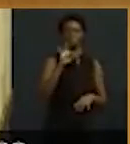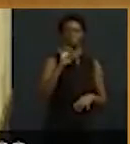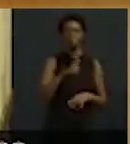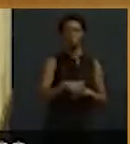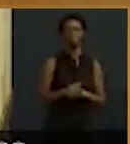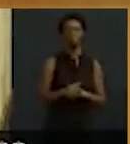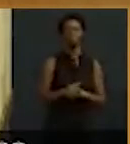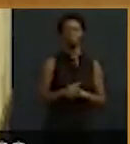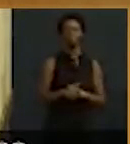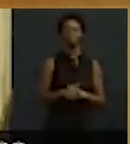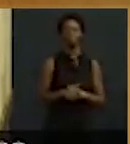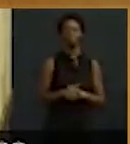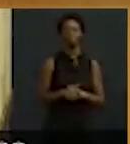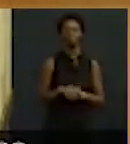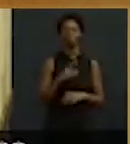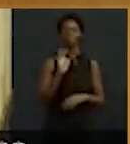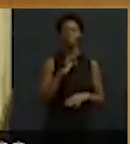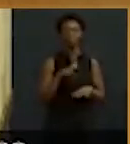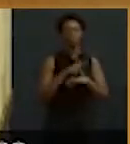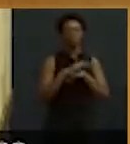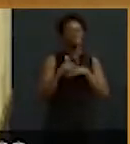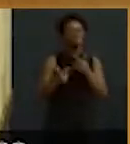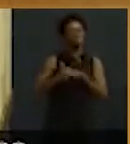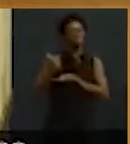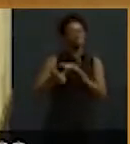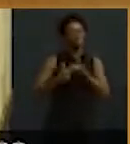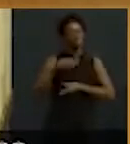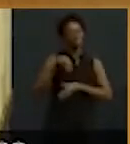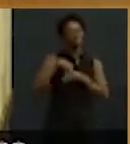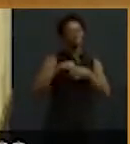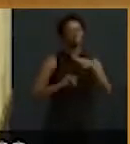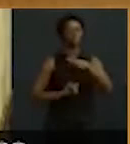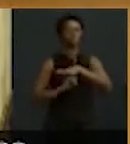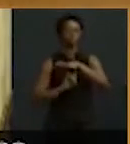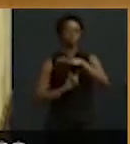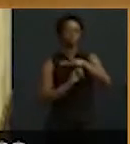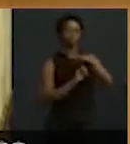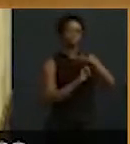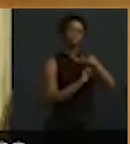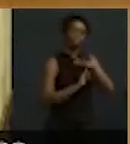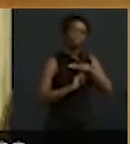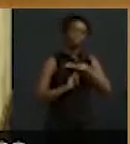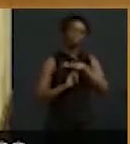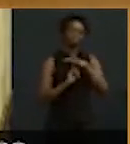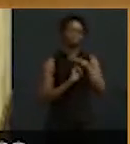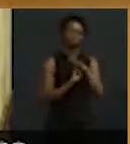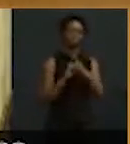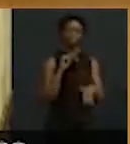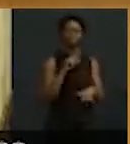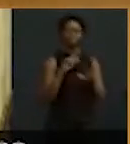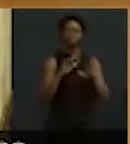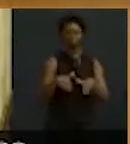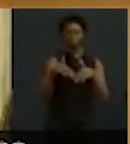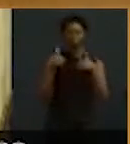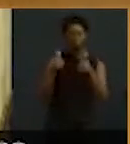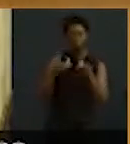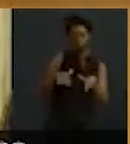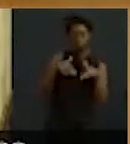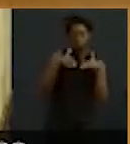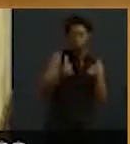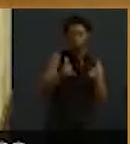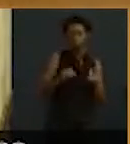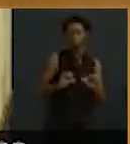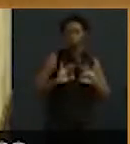Desempenhou diversas funções no âmbito institucional, nas quais foi aprimorando e otimizando